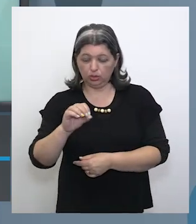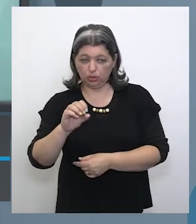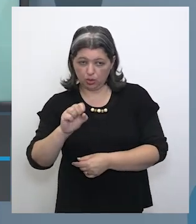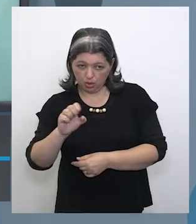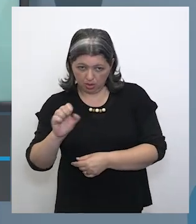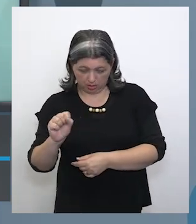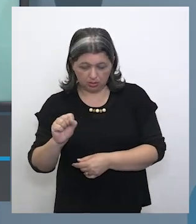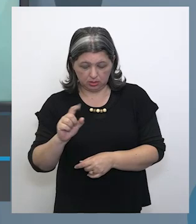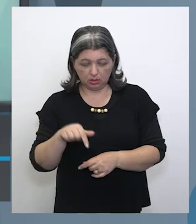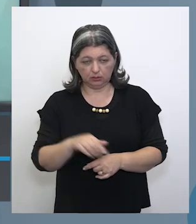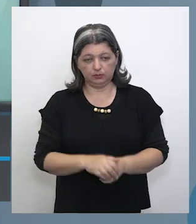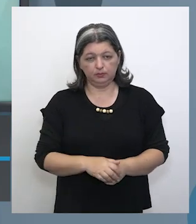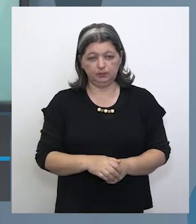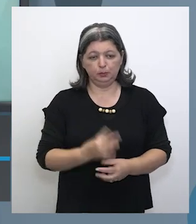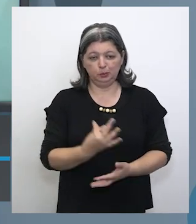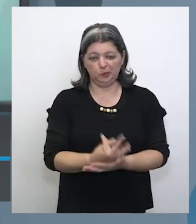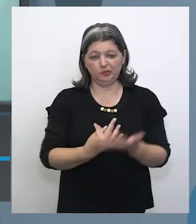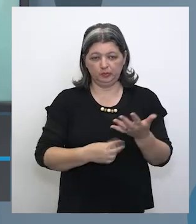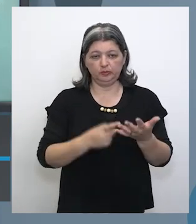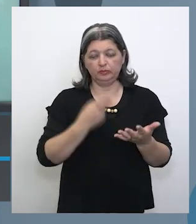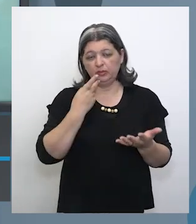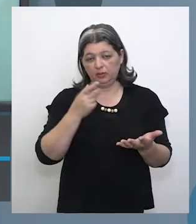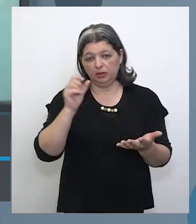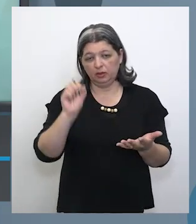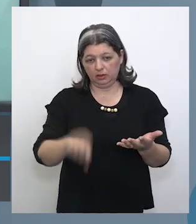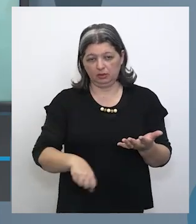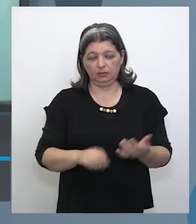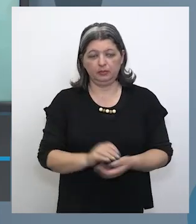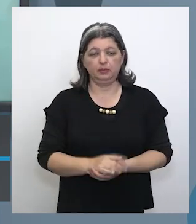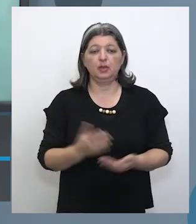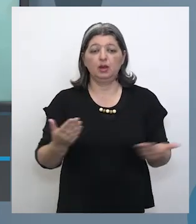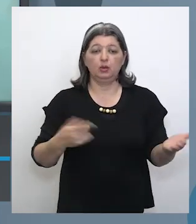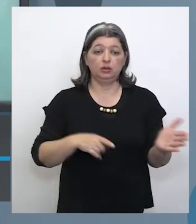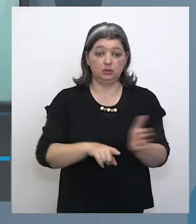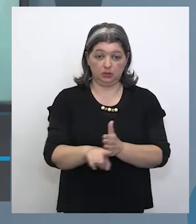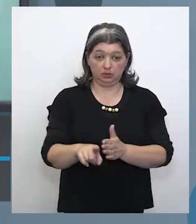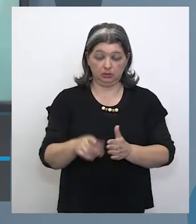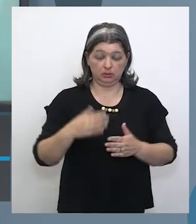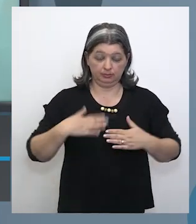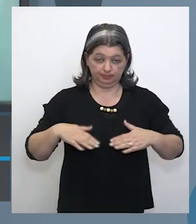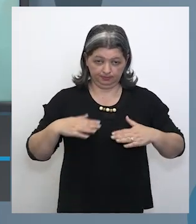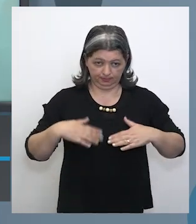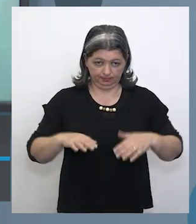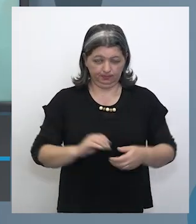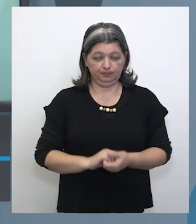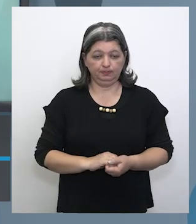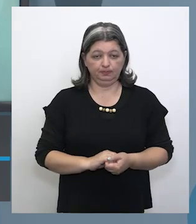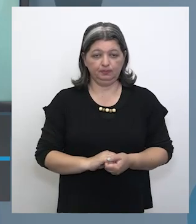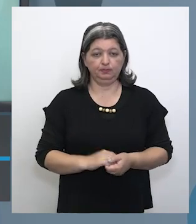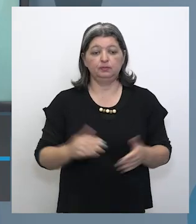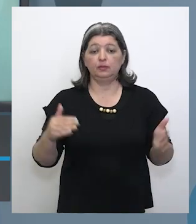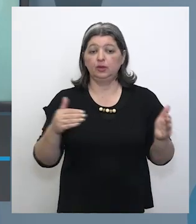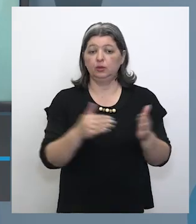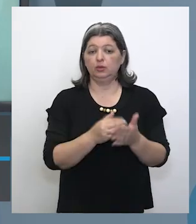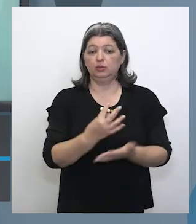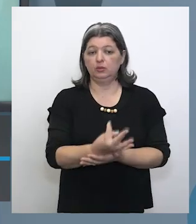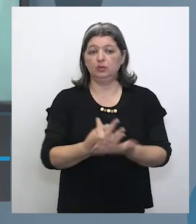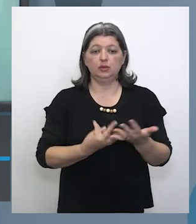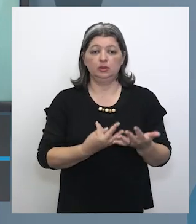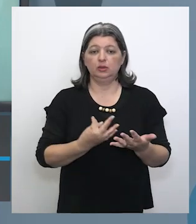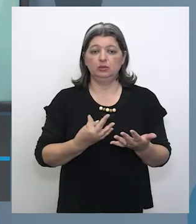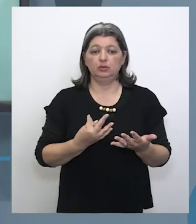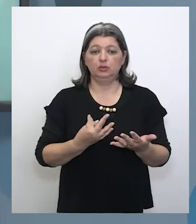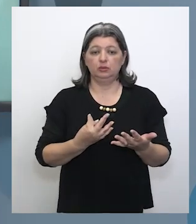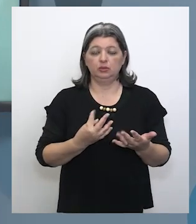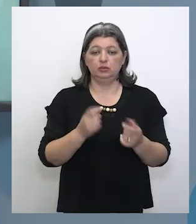No nosso texto, ele apareceu lá em forma afirmativa. Agora, as perguntinhas. Tranquilo? E vamos lá para a última parte do texto, que vai falar um pouquinho